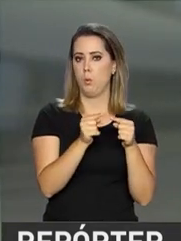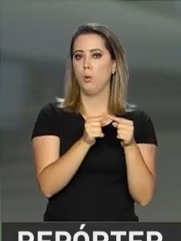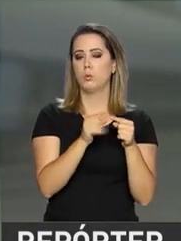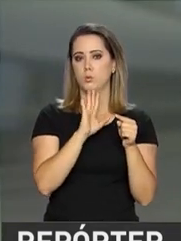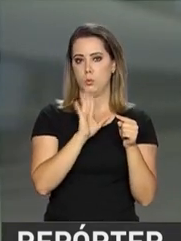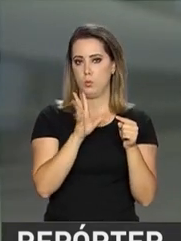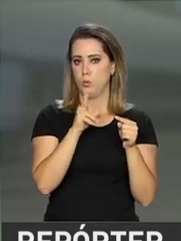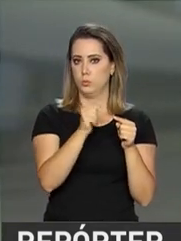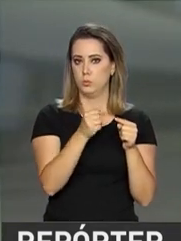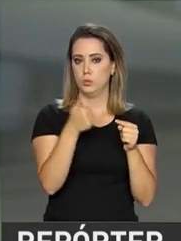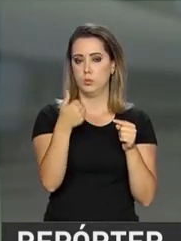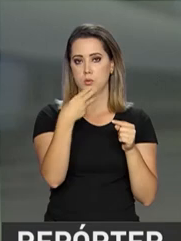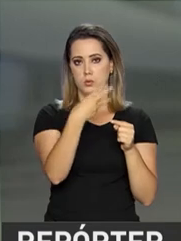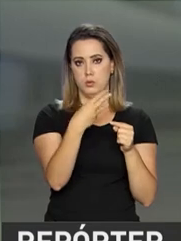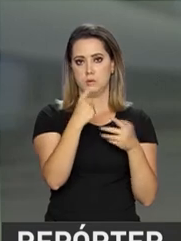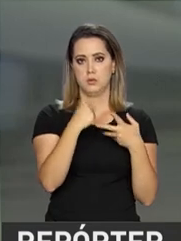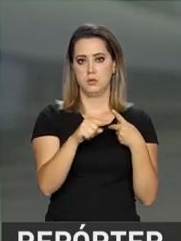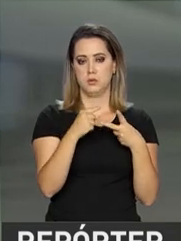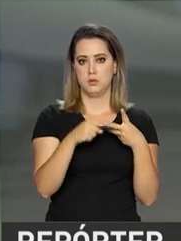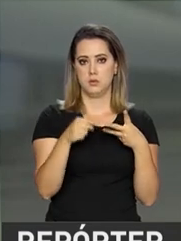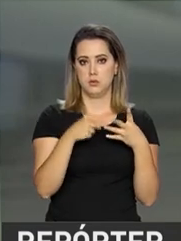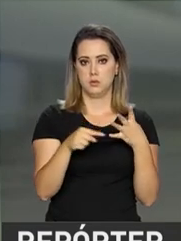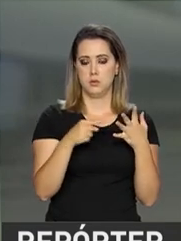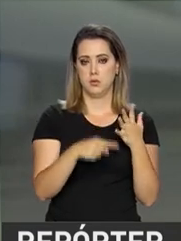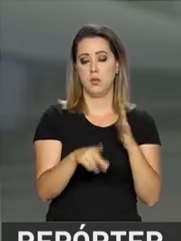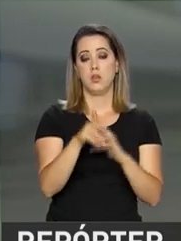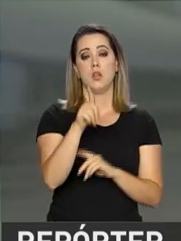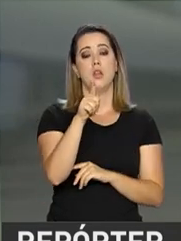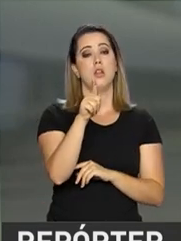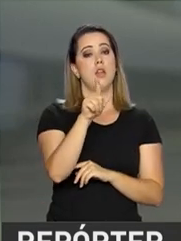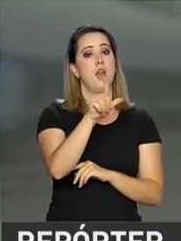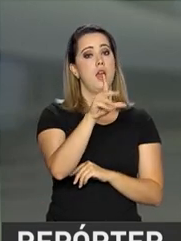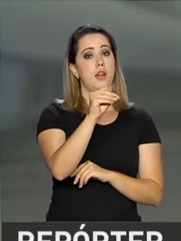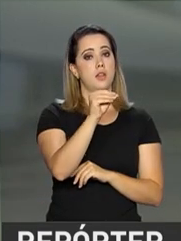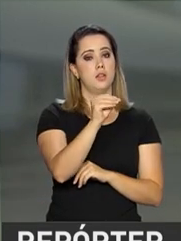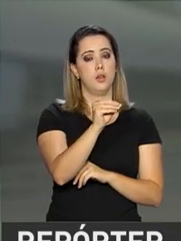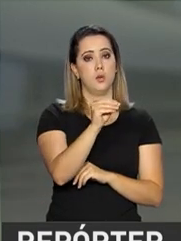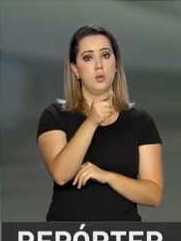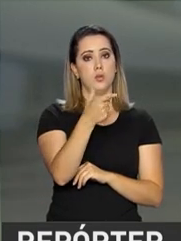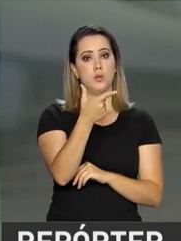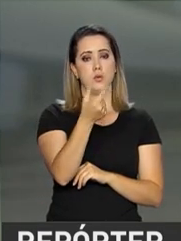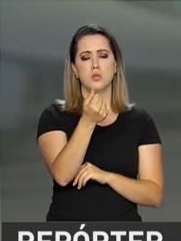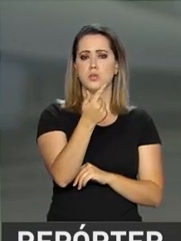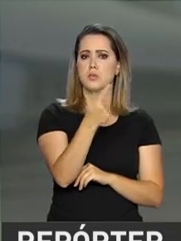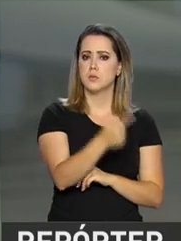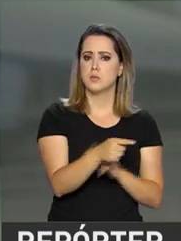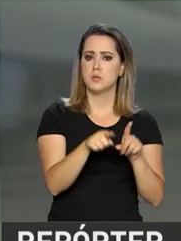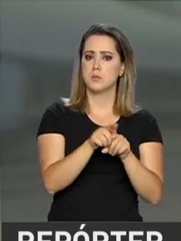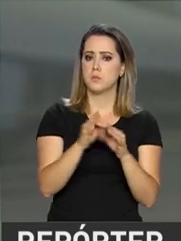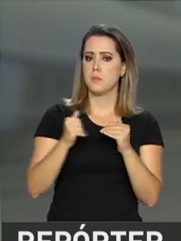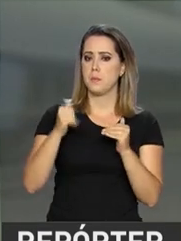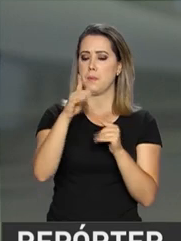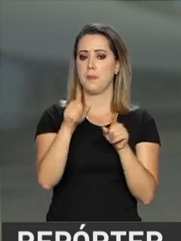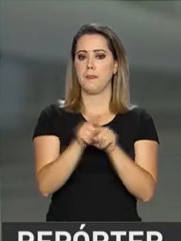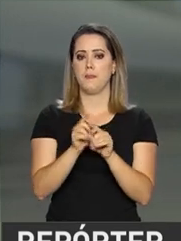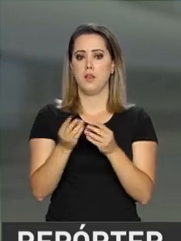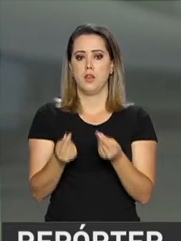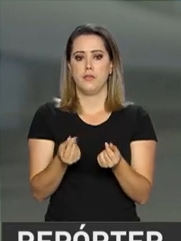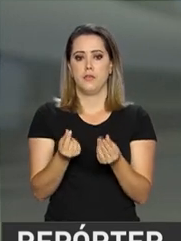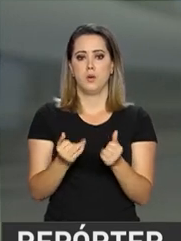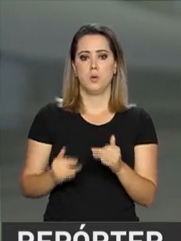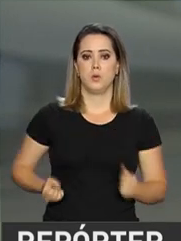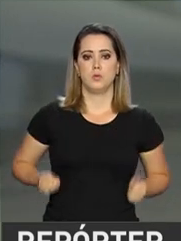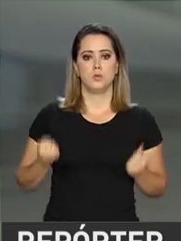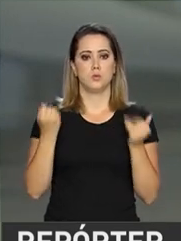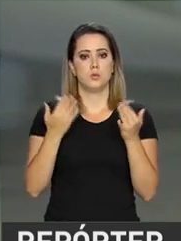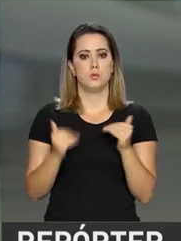a três dispositivos da l de óleo de 2017 a maio a grande maioria era aumento de despesas